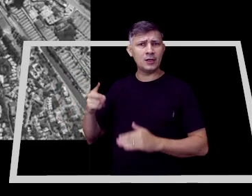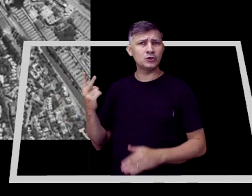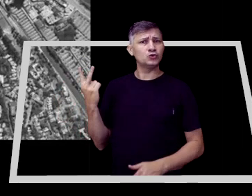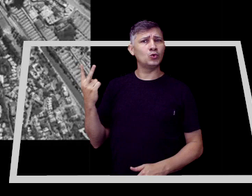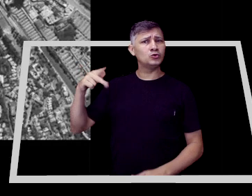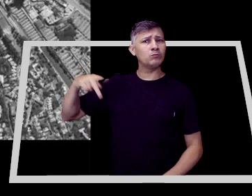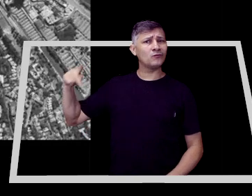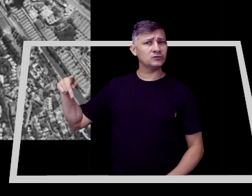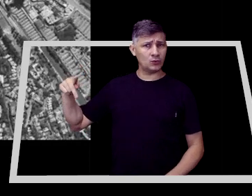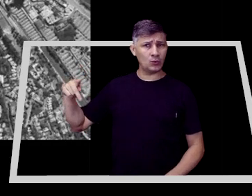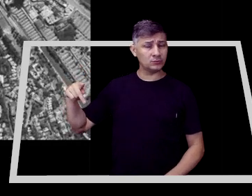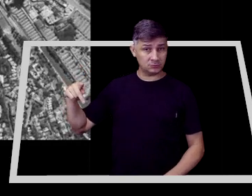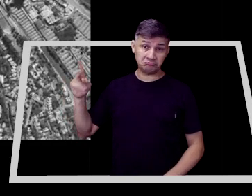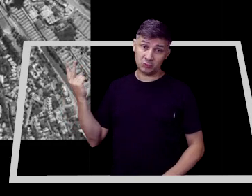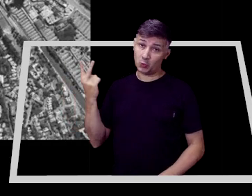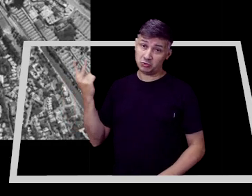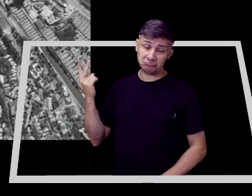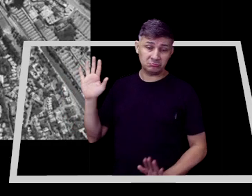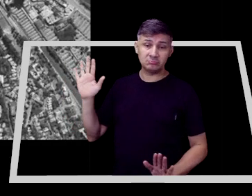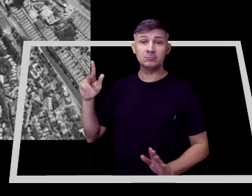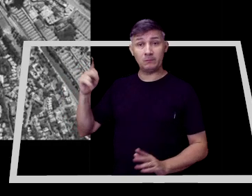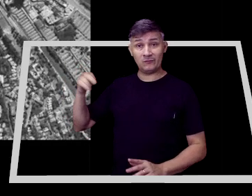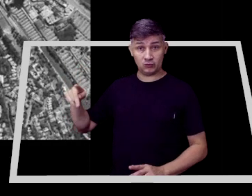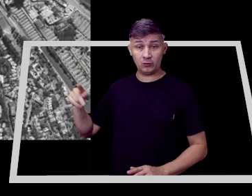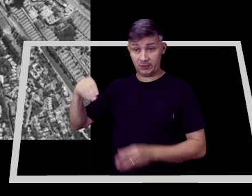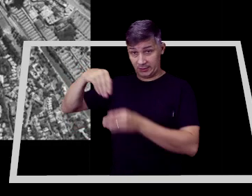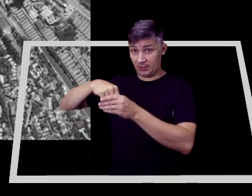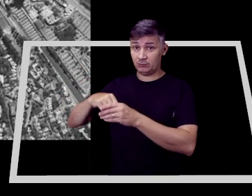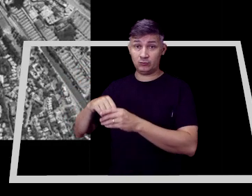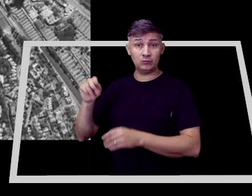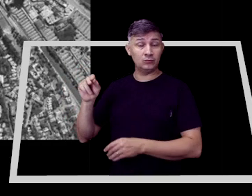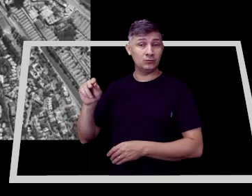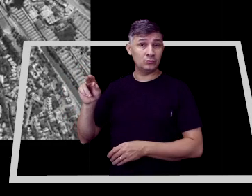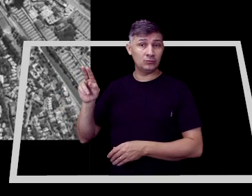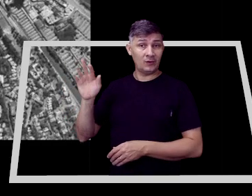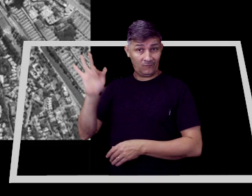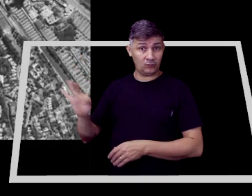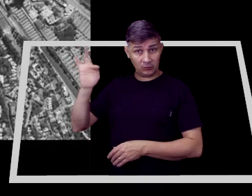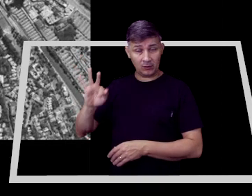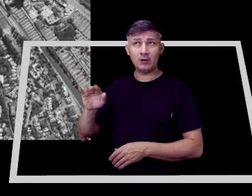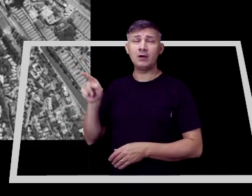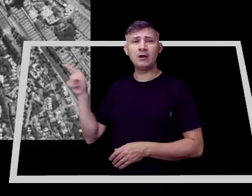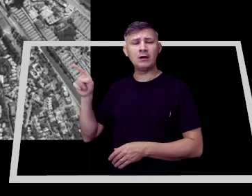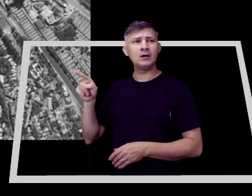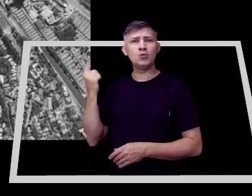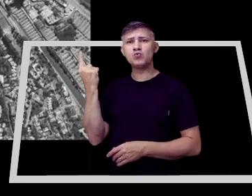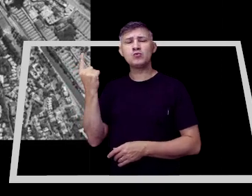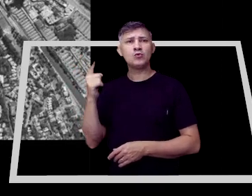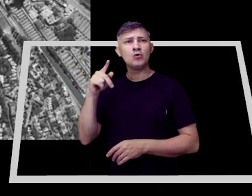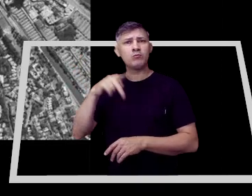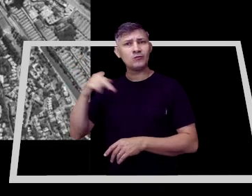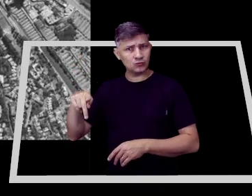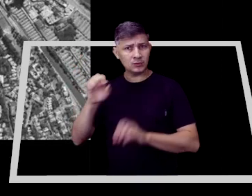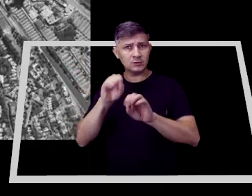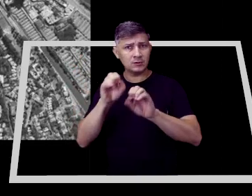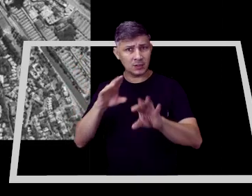professores universitários. O professor dá aula na História, que é um